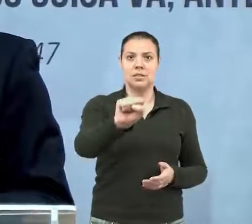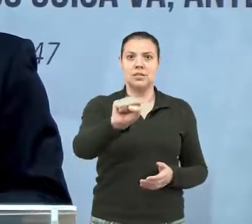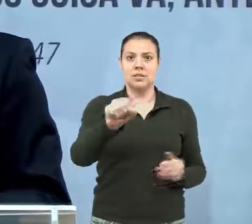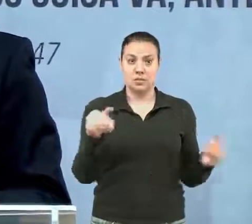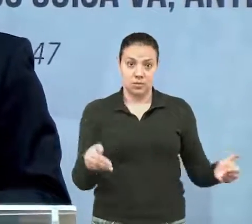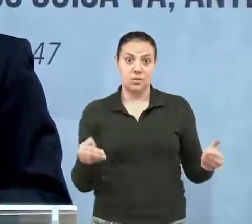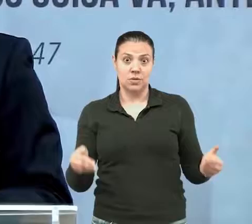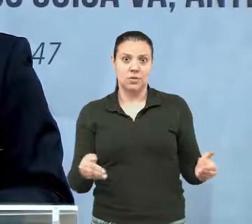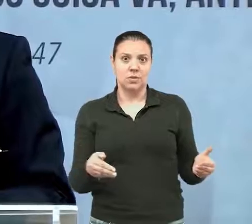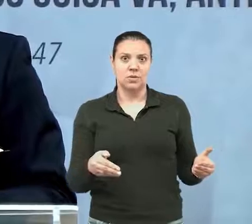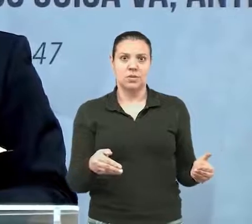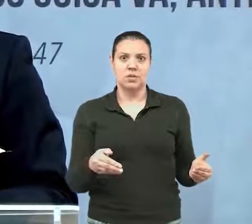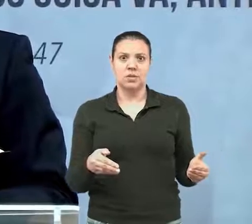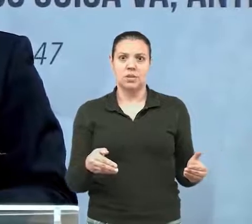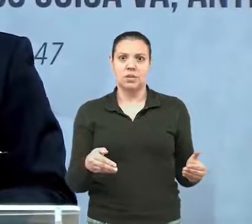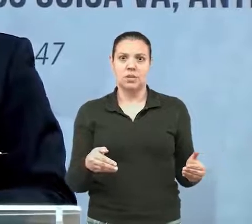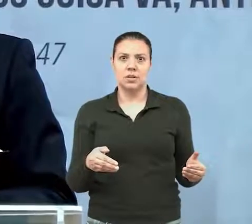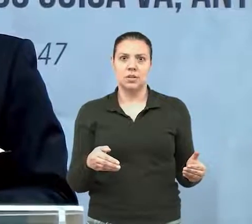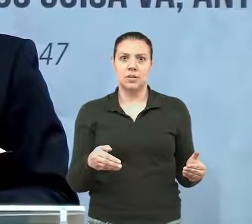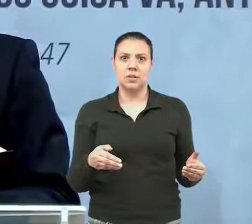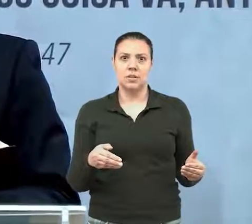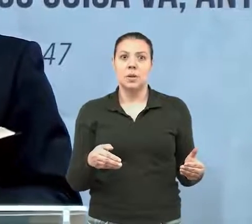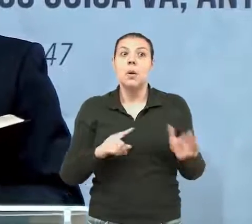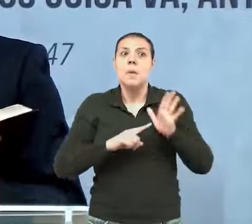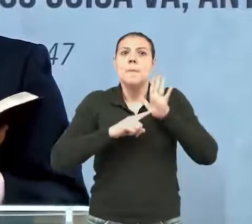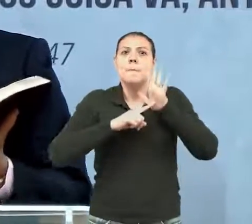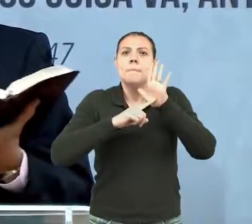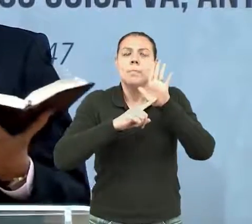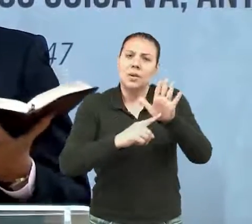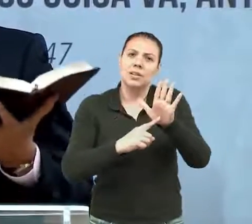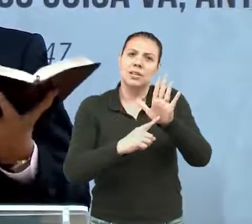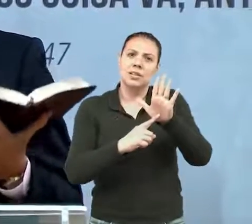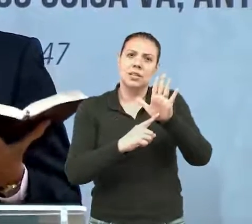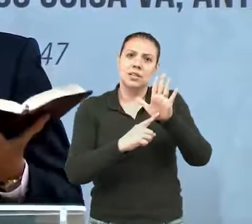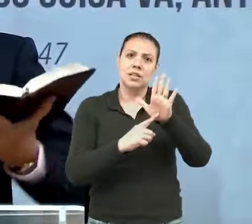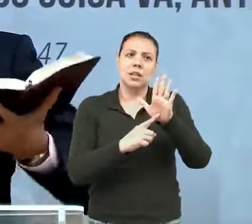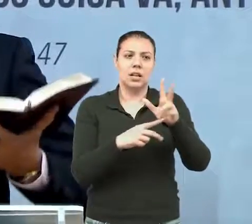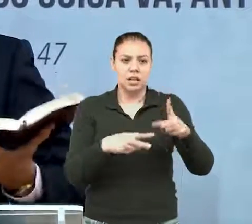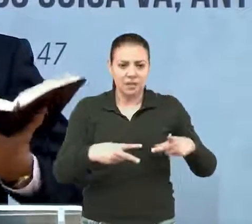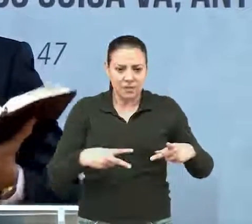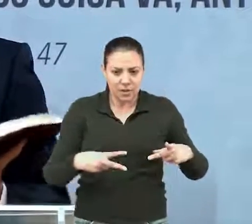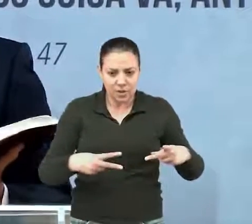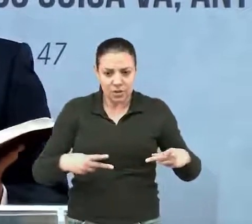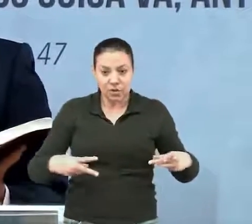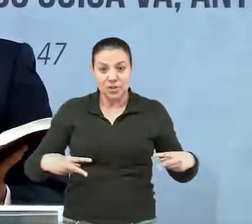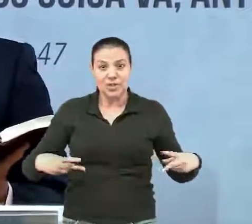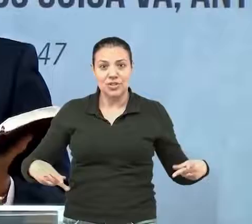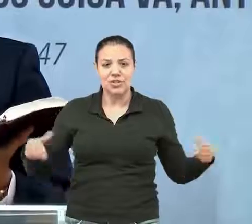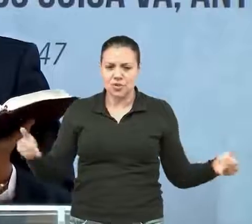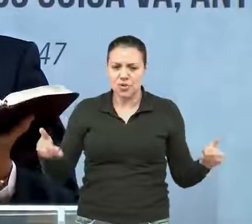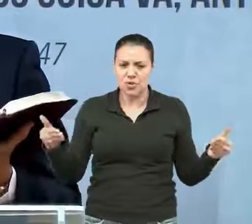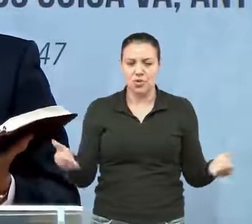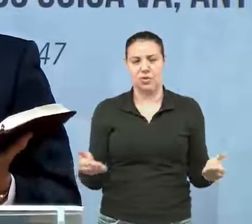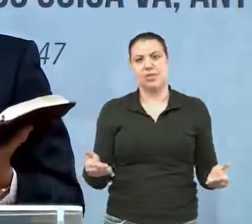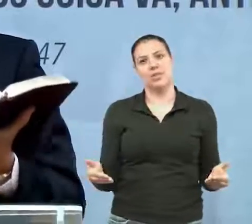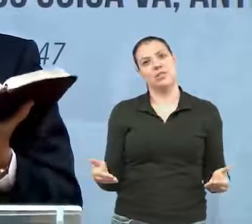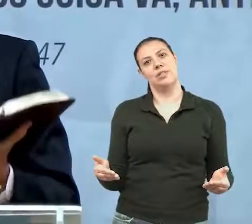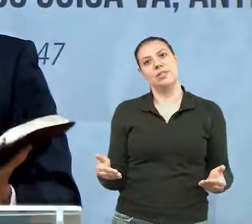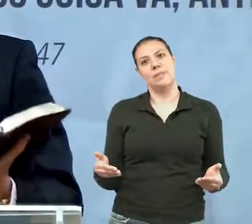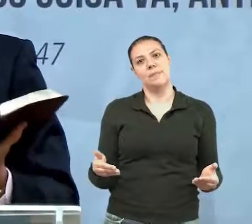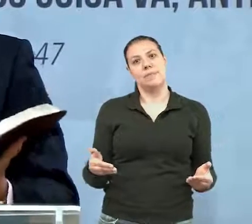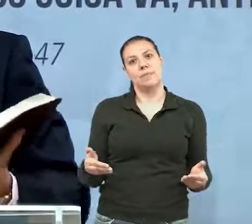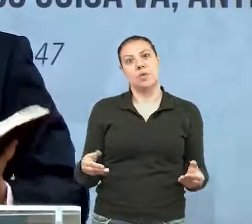Isaías, vai lidar conosco com esta questão vital para os nossos dias: